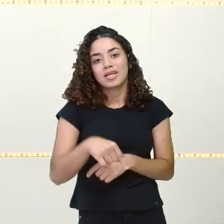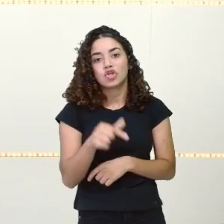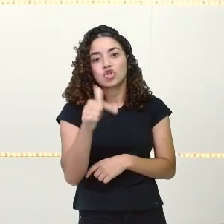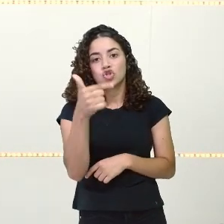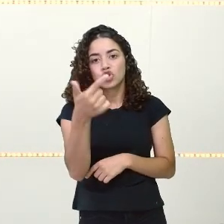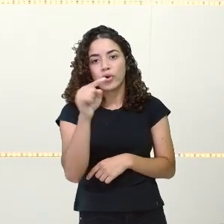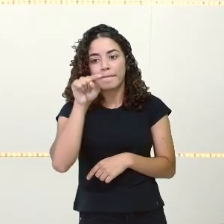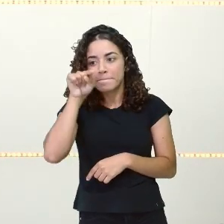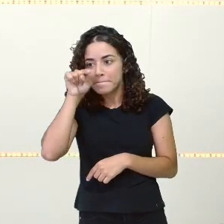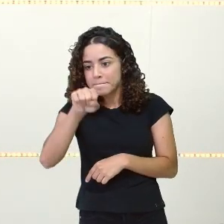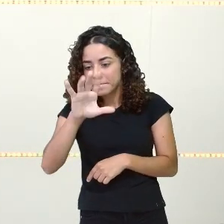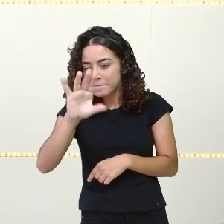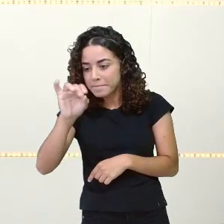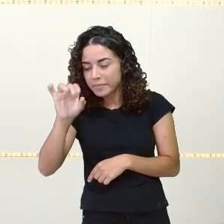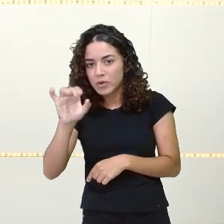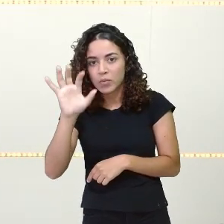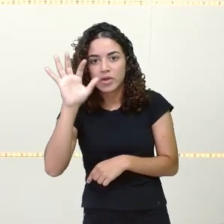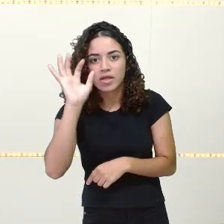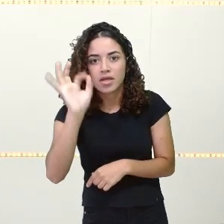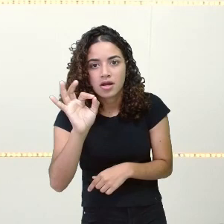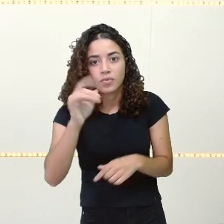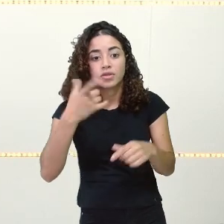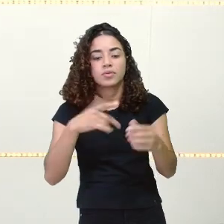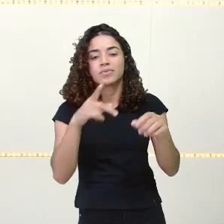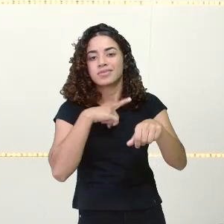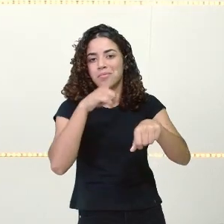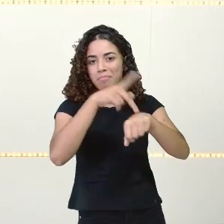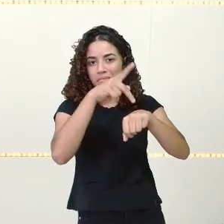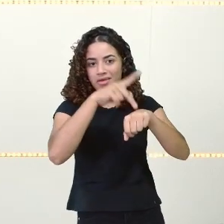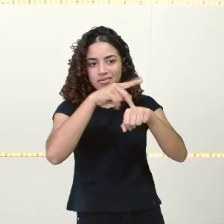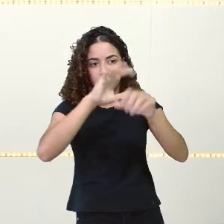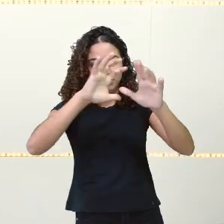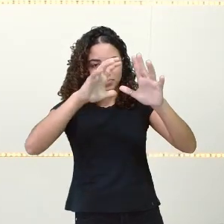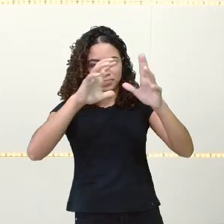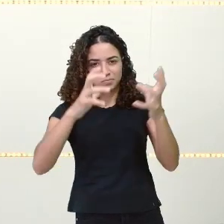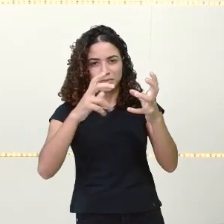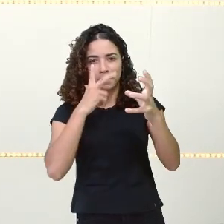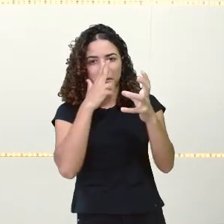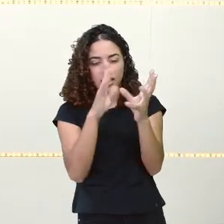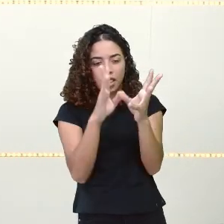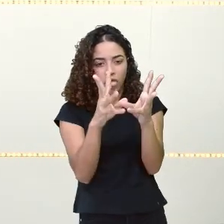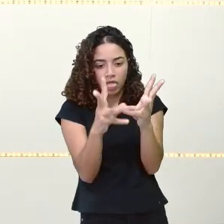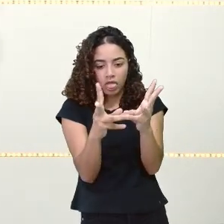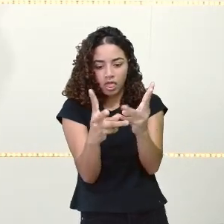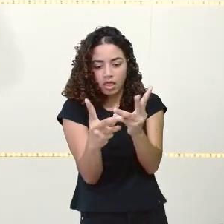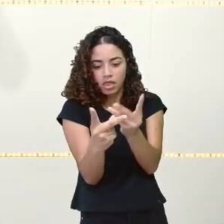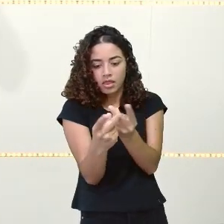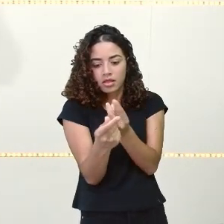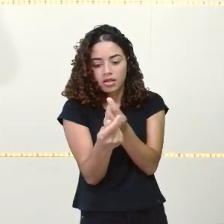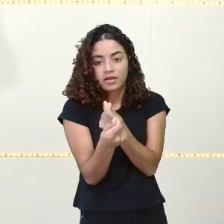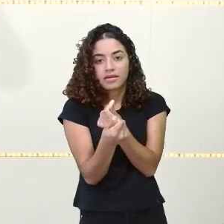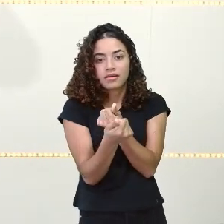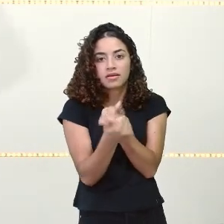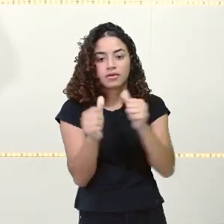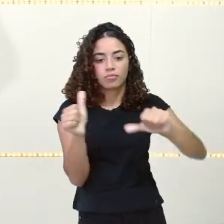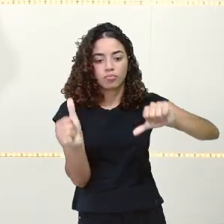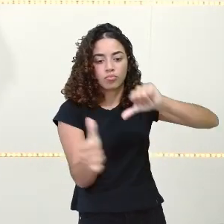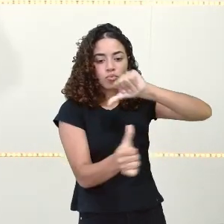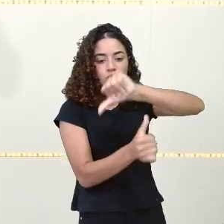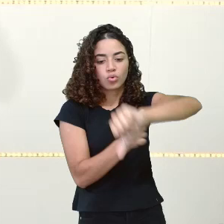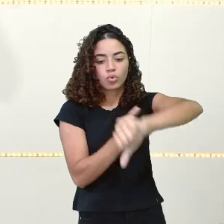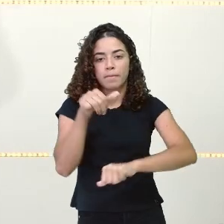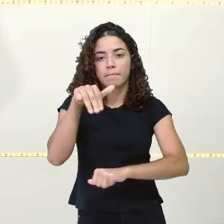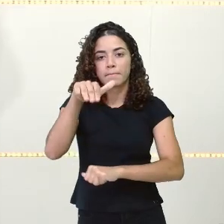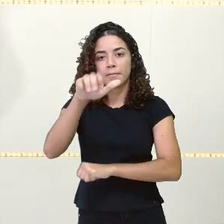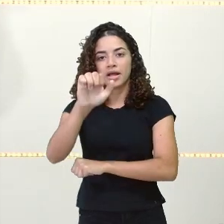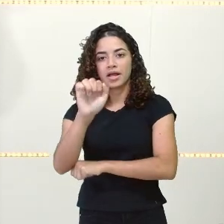graus, fazendo com que as rochas que compõem essa camada derretam. Então, elas viram o quê? Elas viram um magma, que